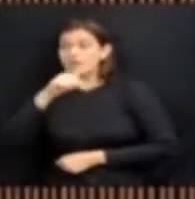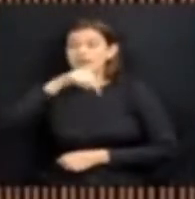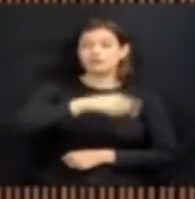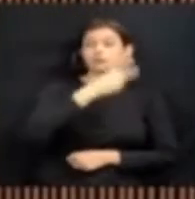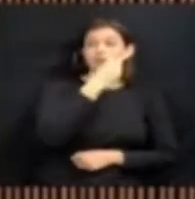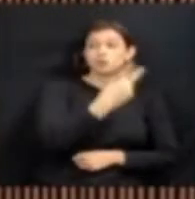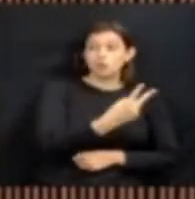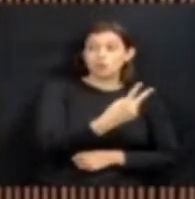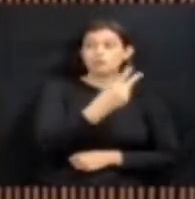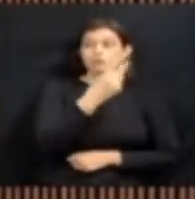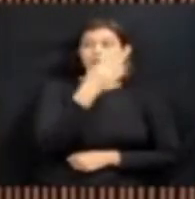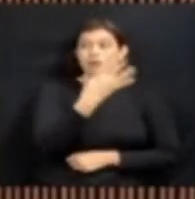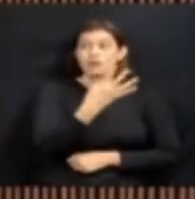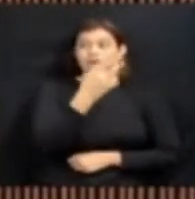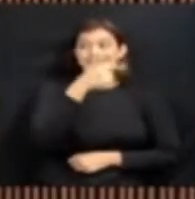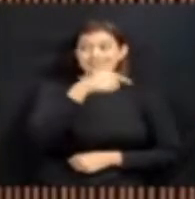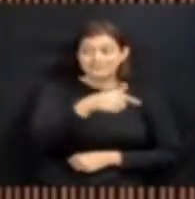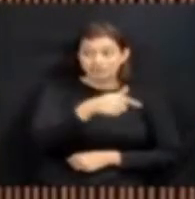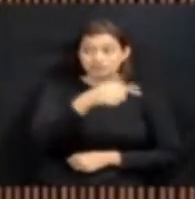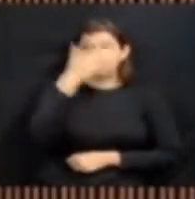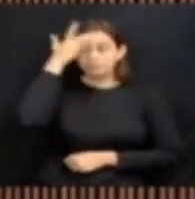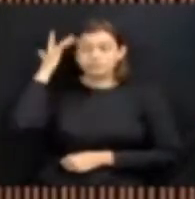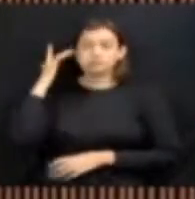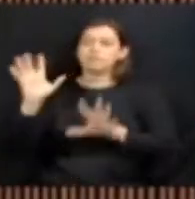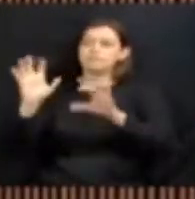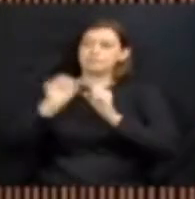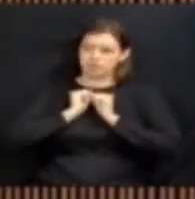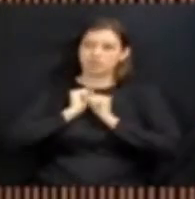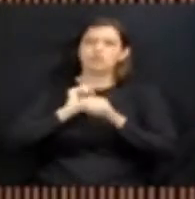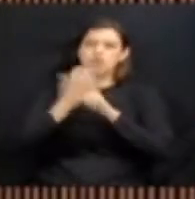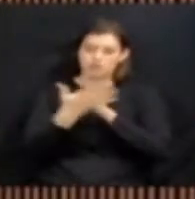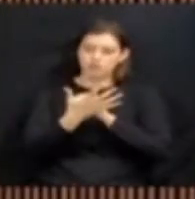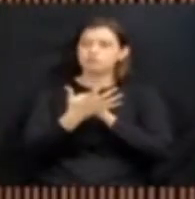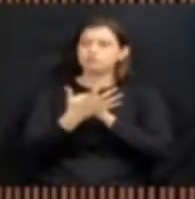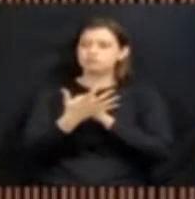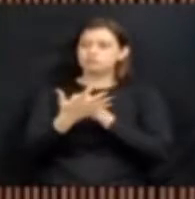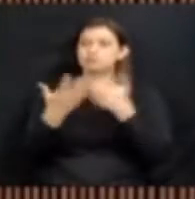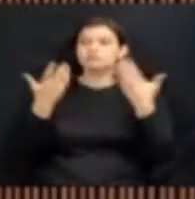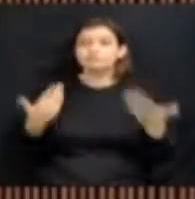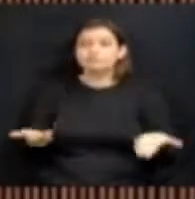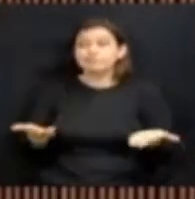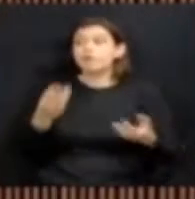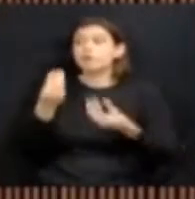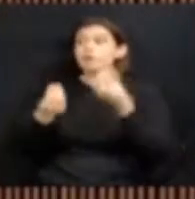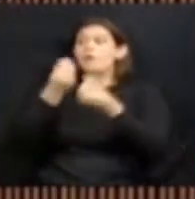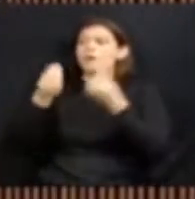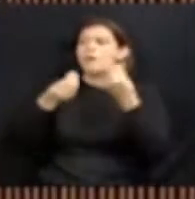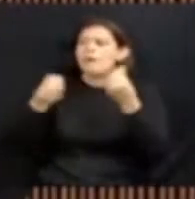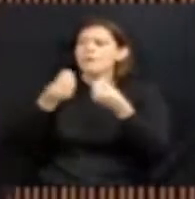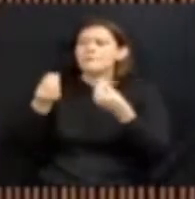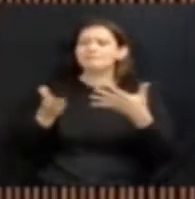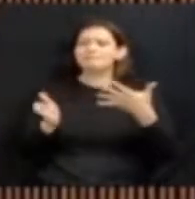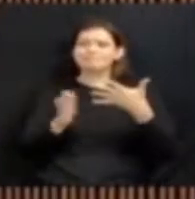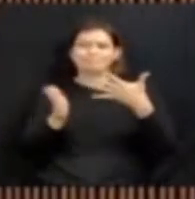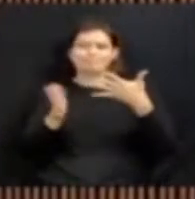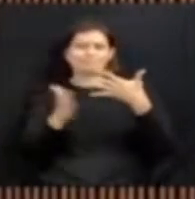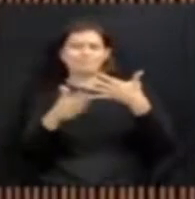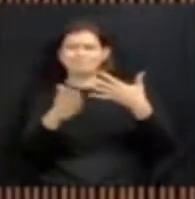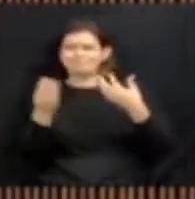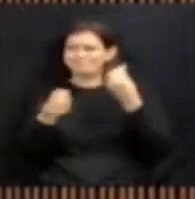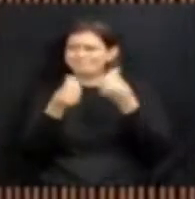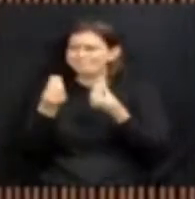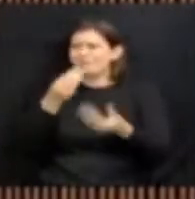essa autorização é no dia 14/6 Paraná é o último estado do Sul e vacinação